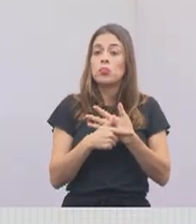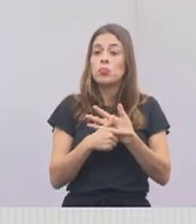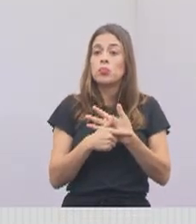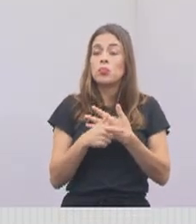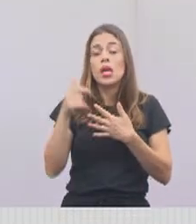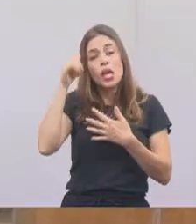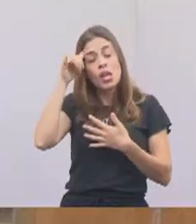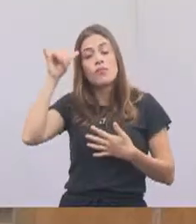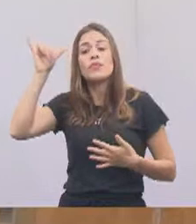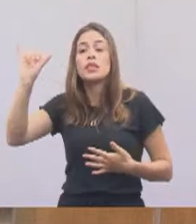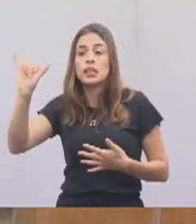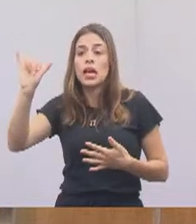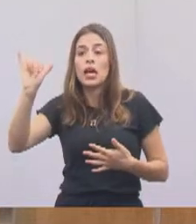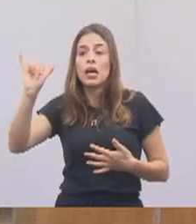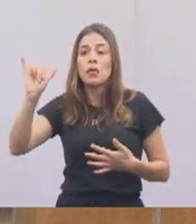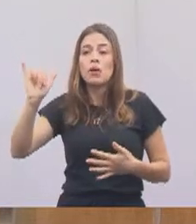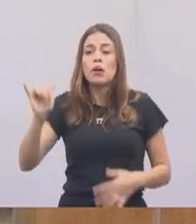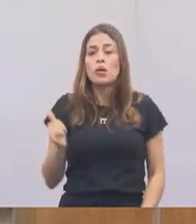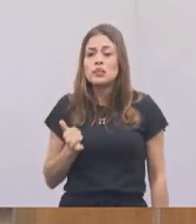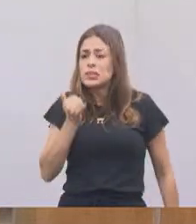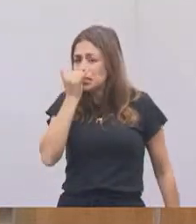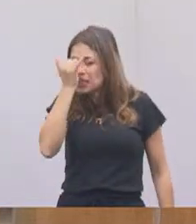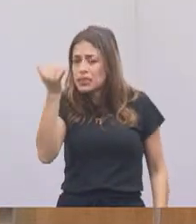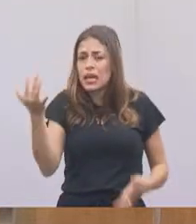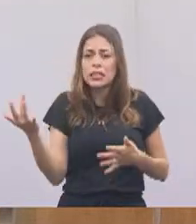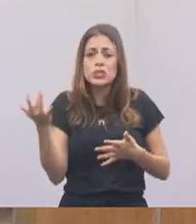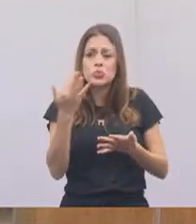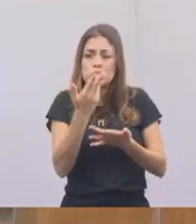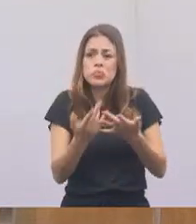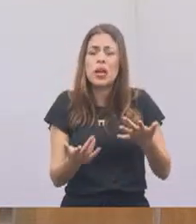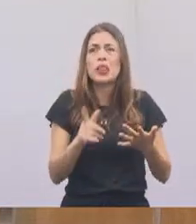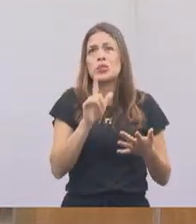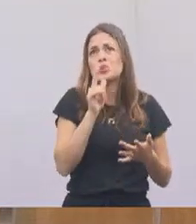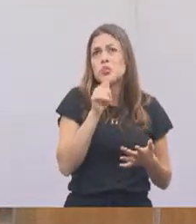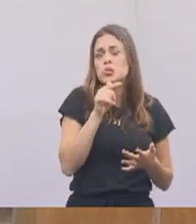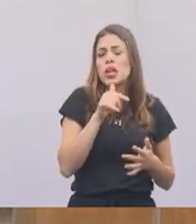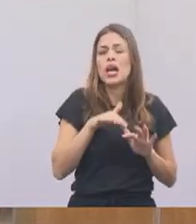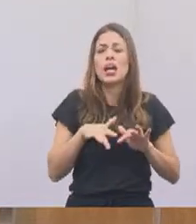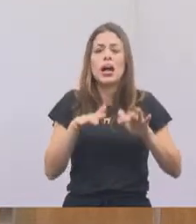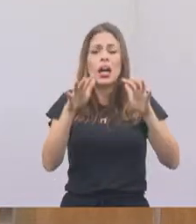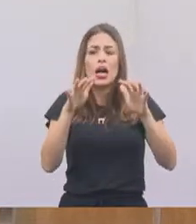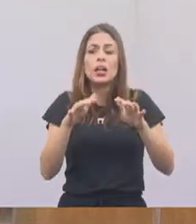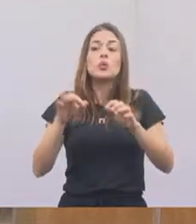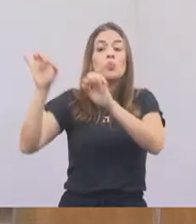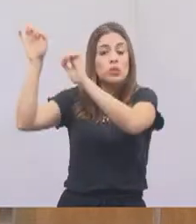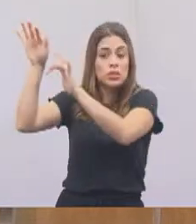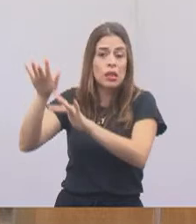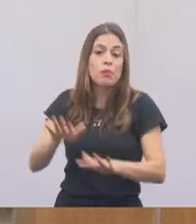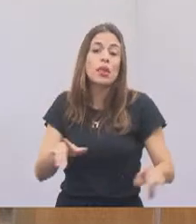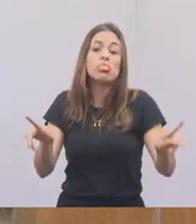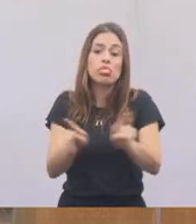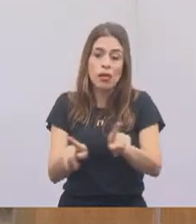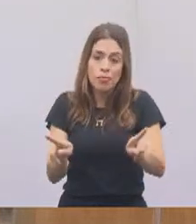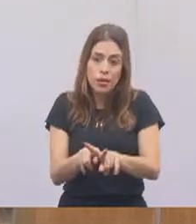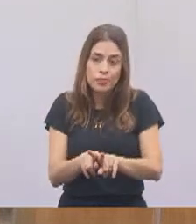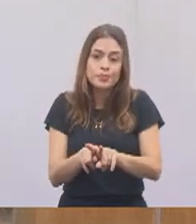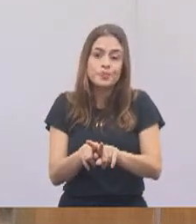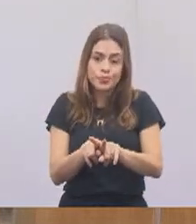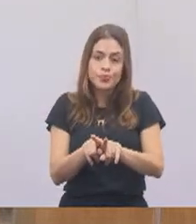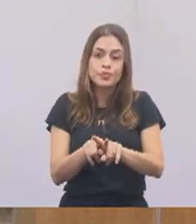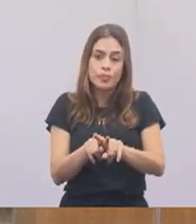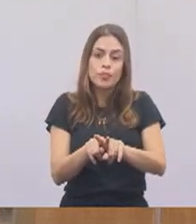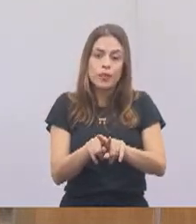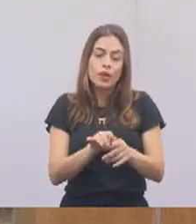desastres naturais, que não se restringe somente a alagamentos e a enchentes. Os deslizamentos de terra também estão inseridos